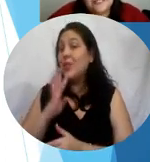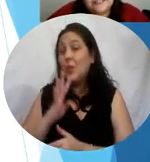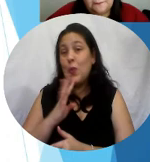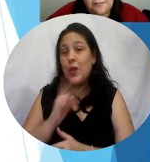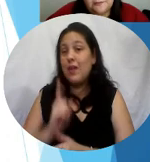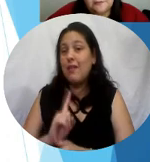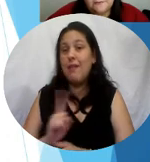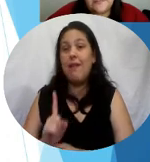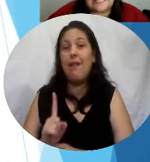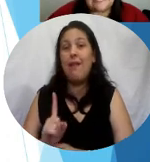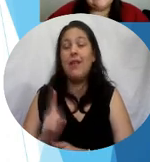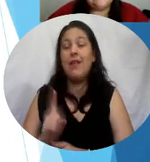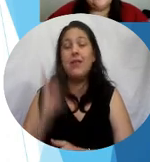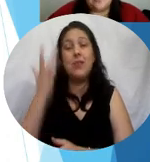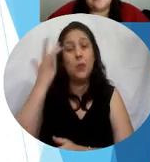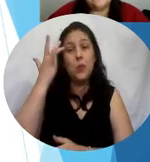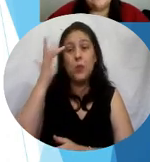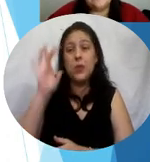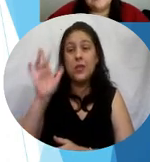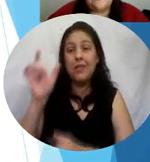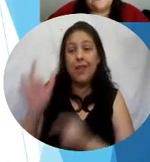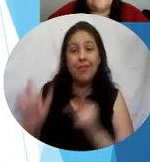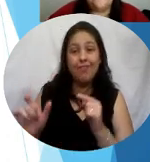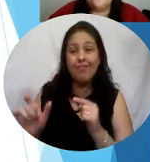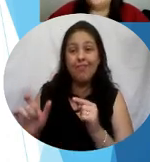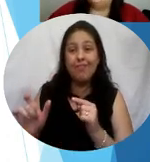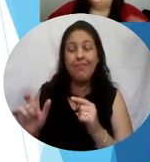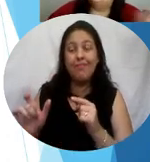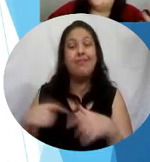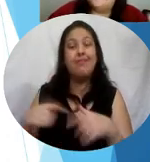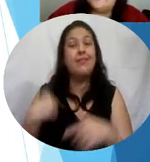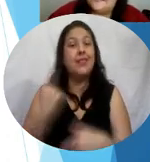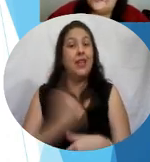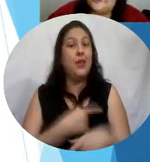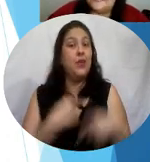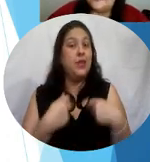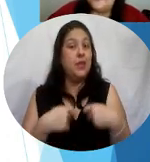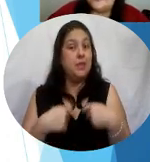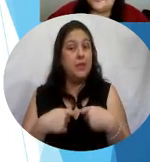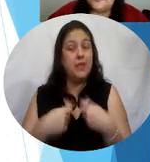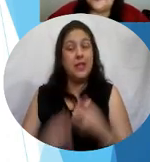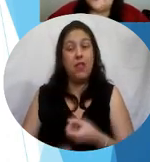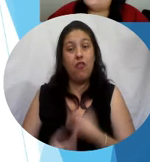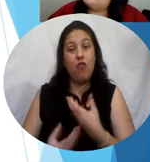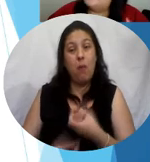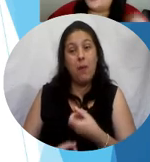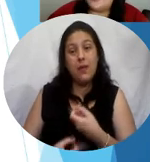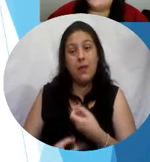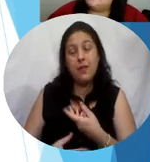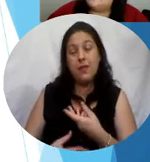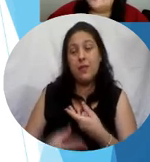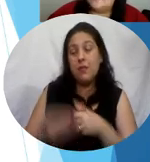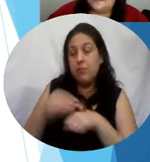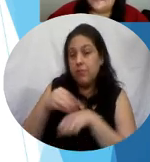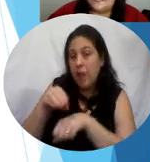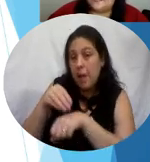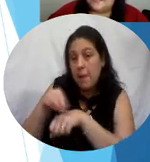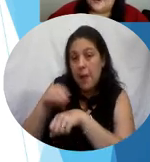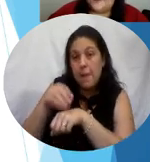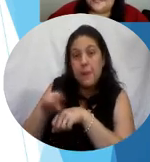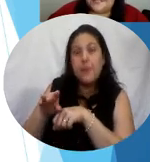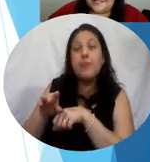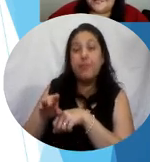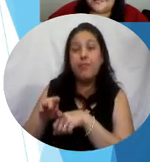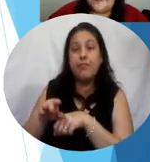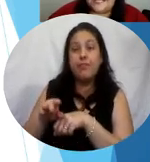falta conhecimento. Então, nós temos esse papel, levar essa informação e esse conhecimento a todos os membros da